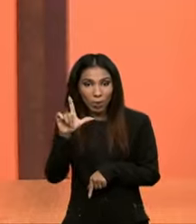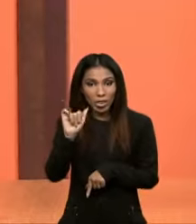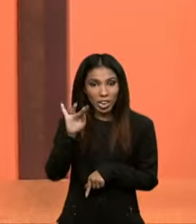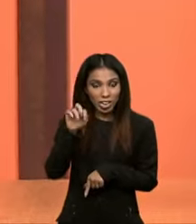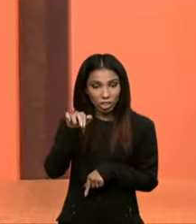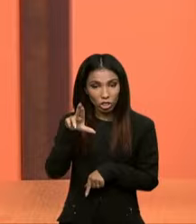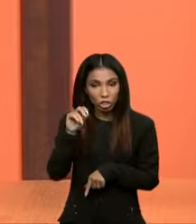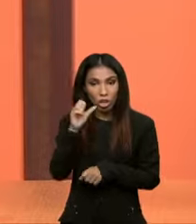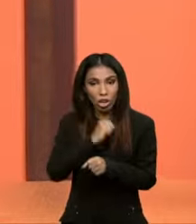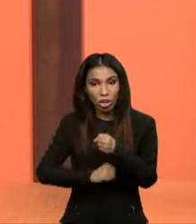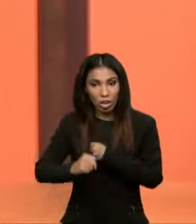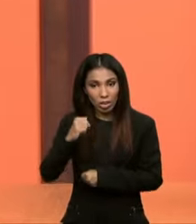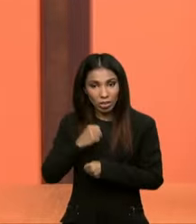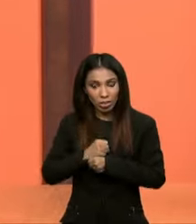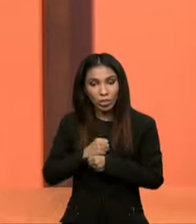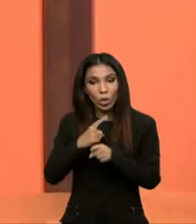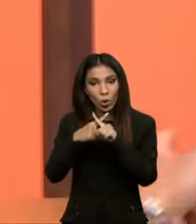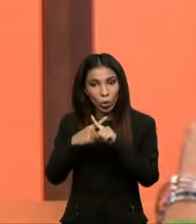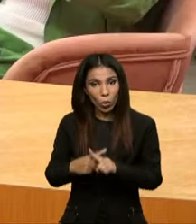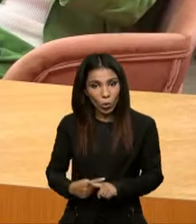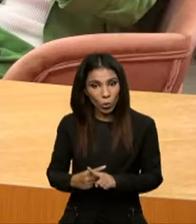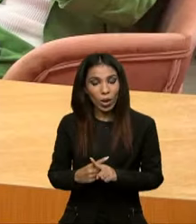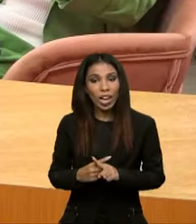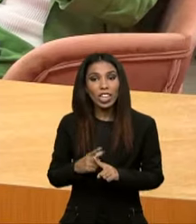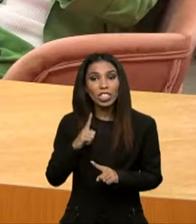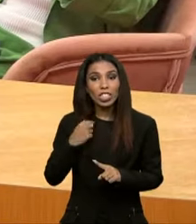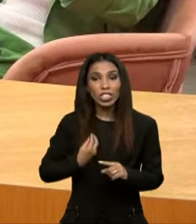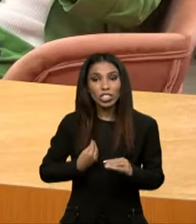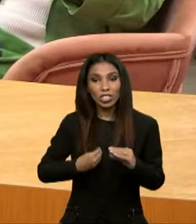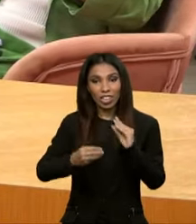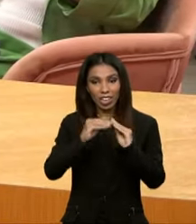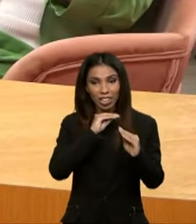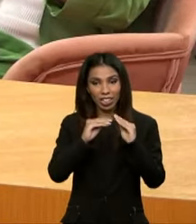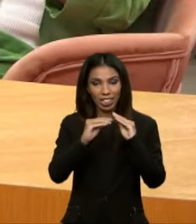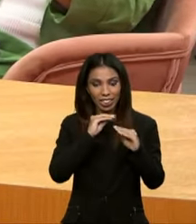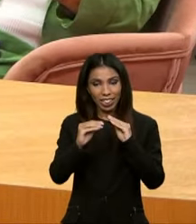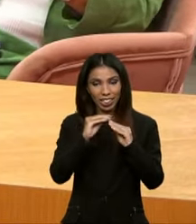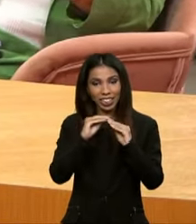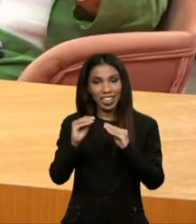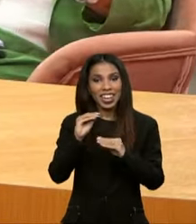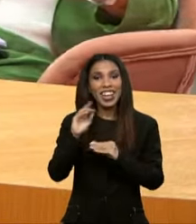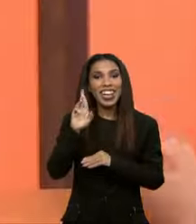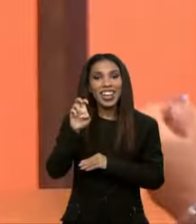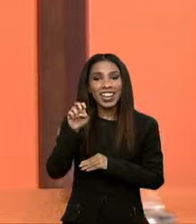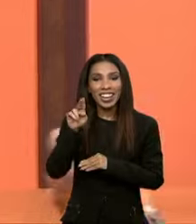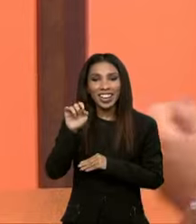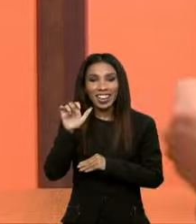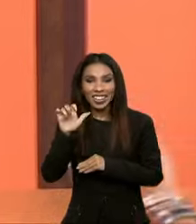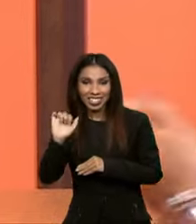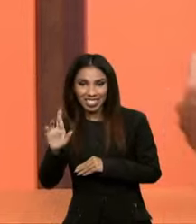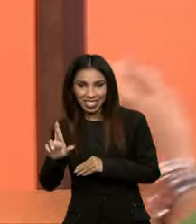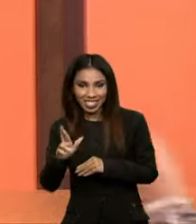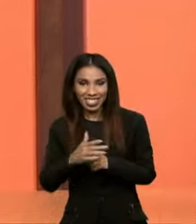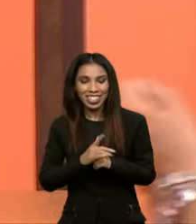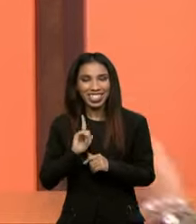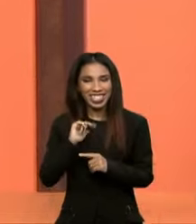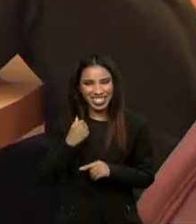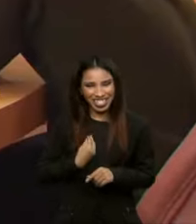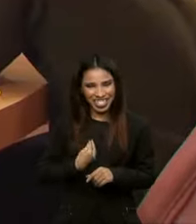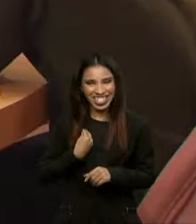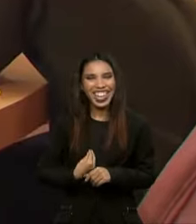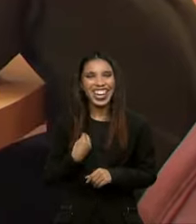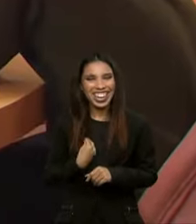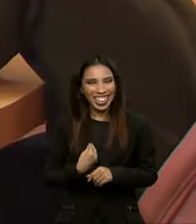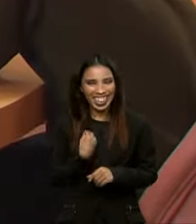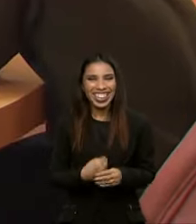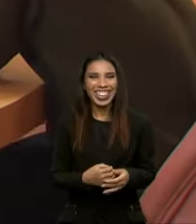ano passado? Concorreu ano passado, no ano passado, exatamente. Não, e tá na novela? Tá. Tá no Renascer. Entrou em Renascer. Caraca!